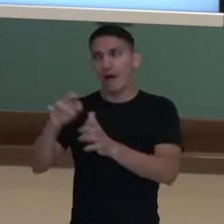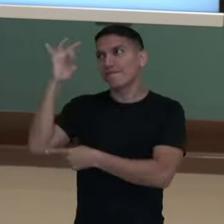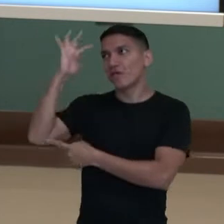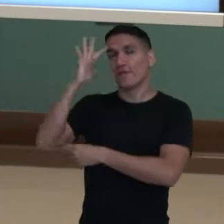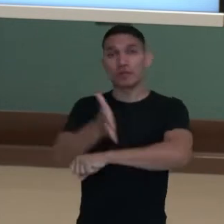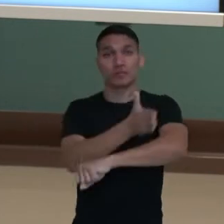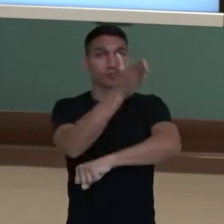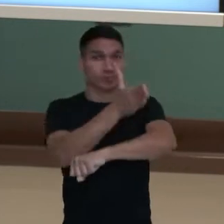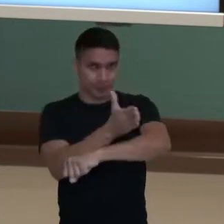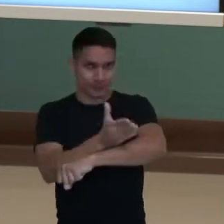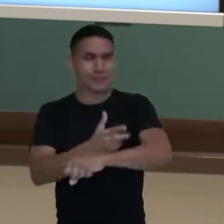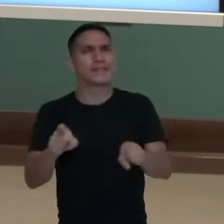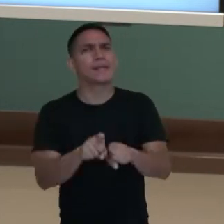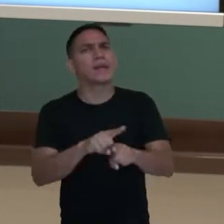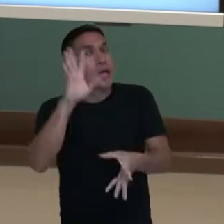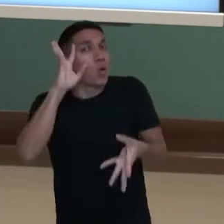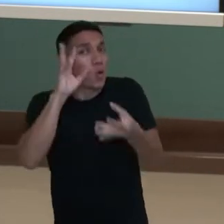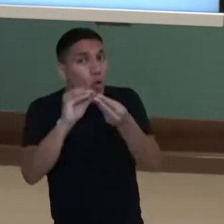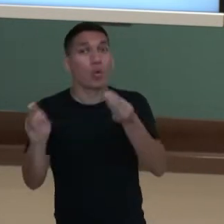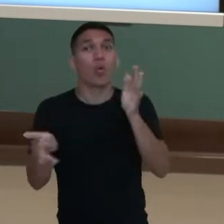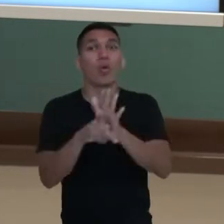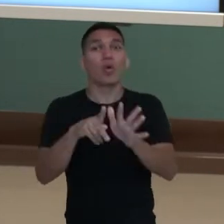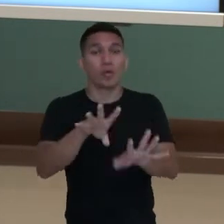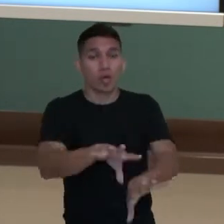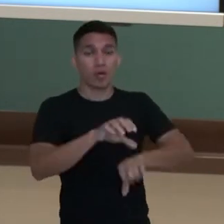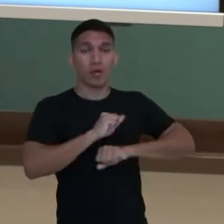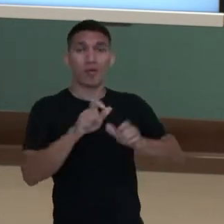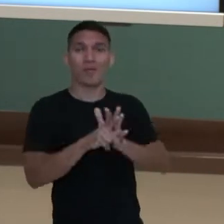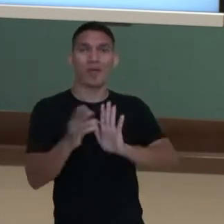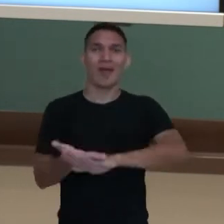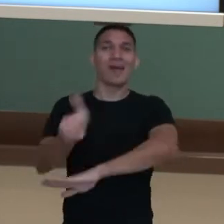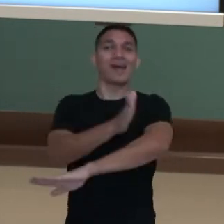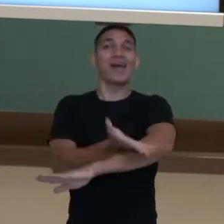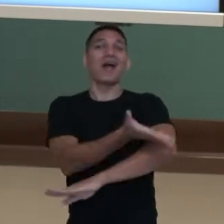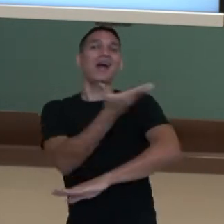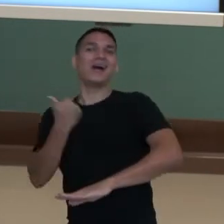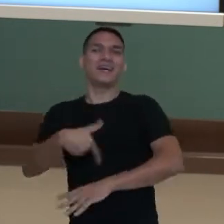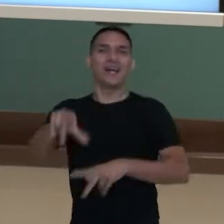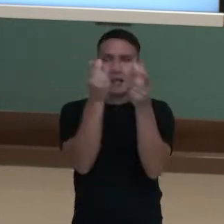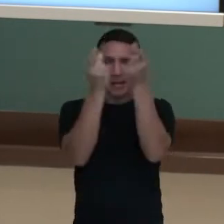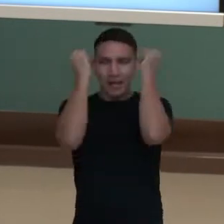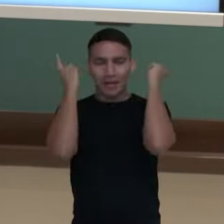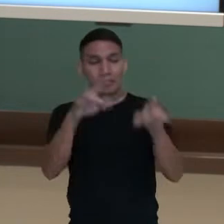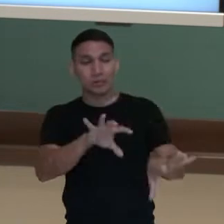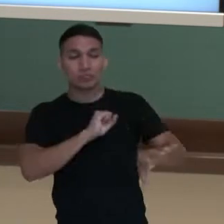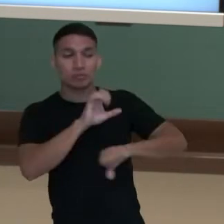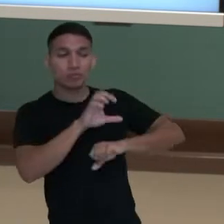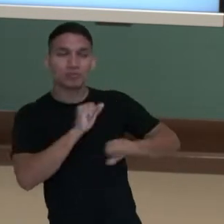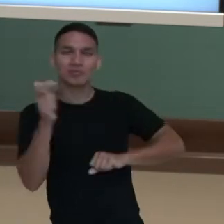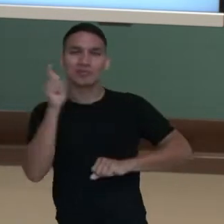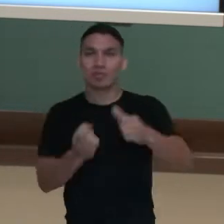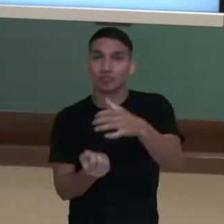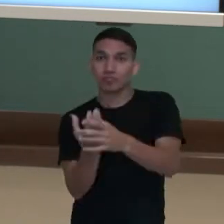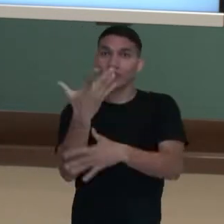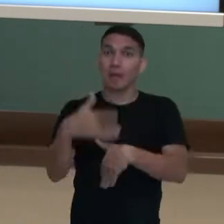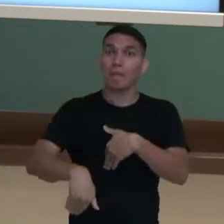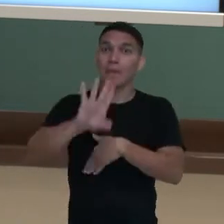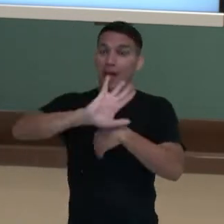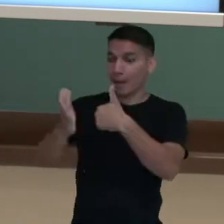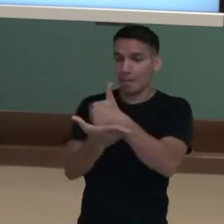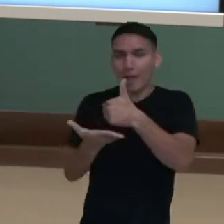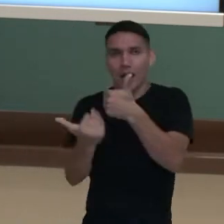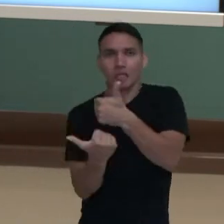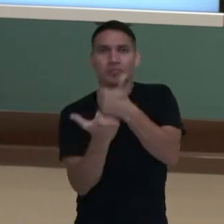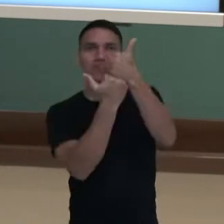medieval e compreender que ela absorveu da filosofia clássica grega, no intuito de fundamentar o cristianismo. Qual